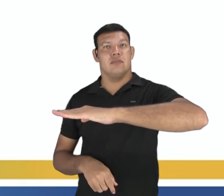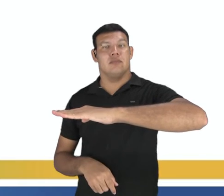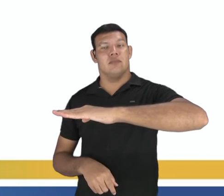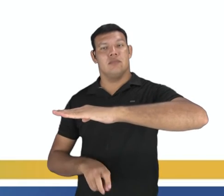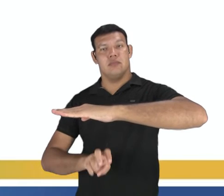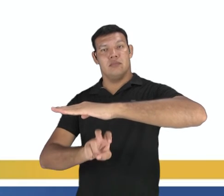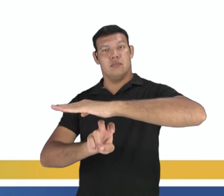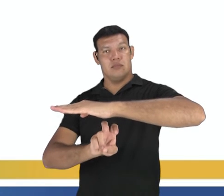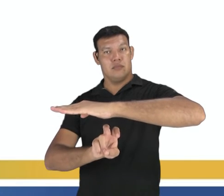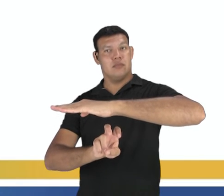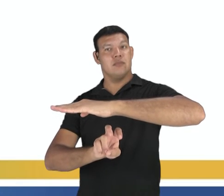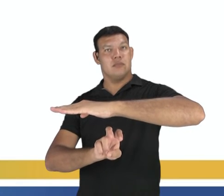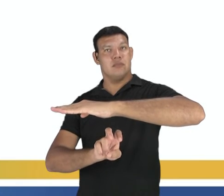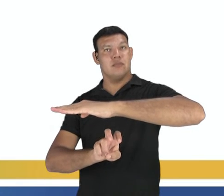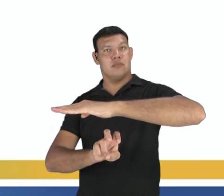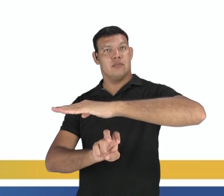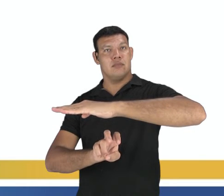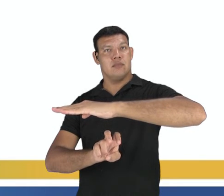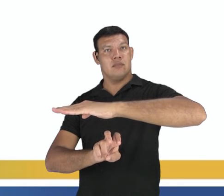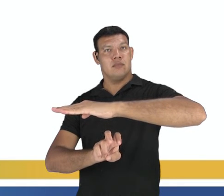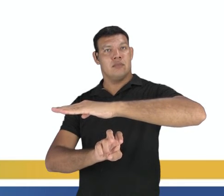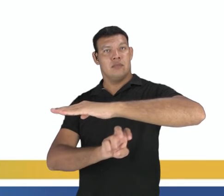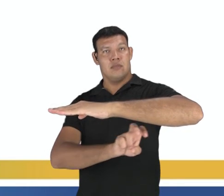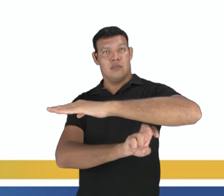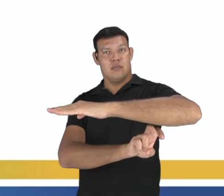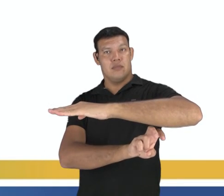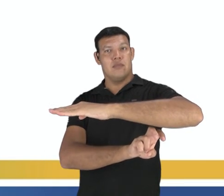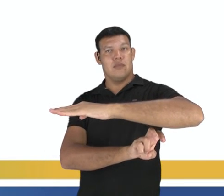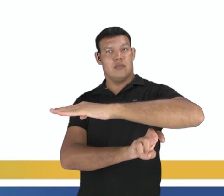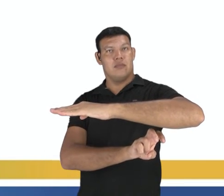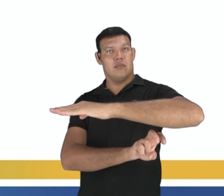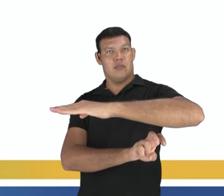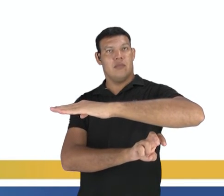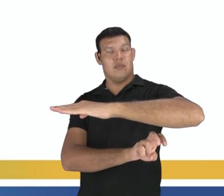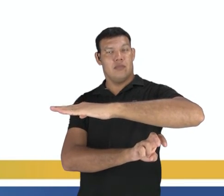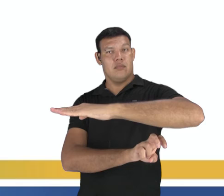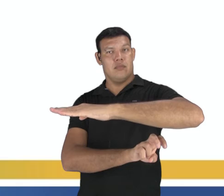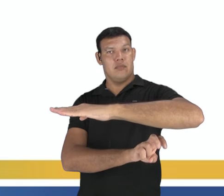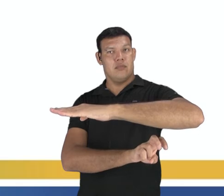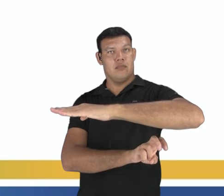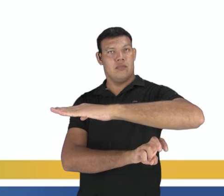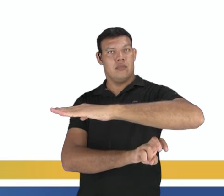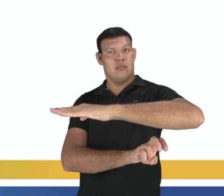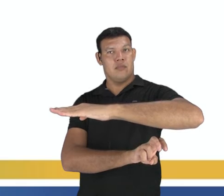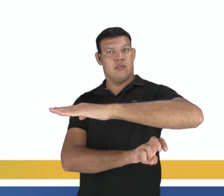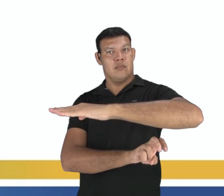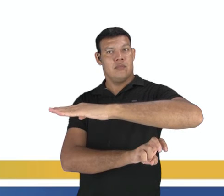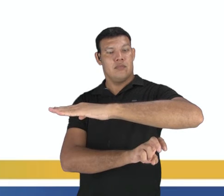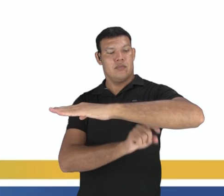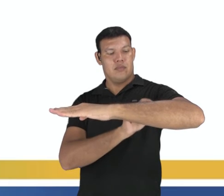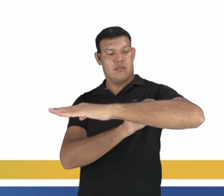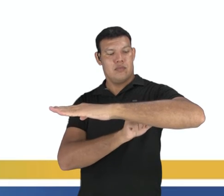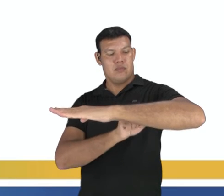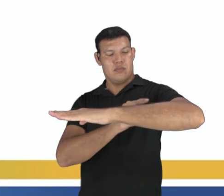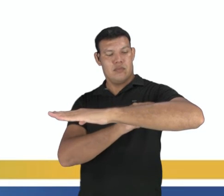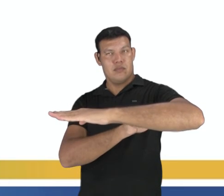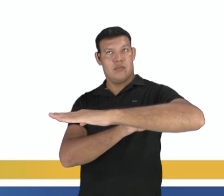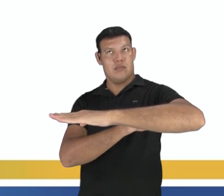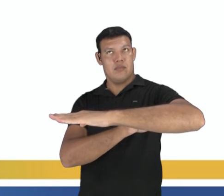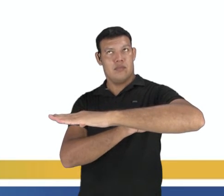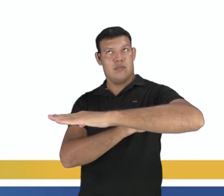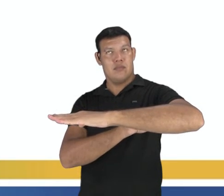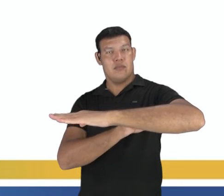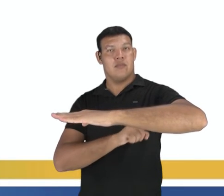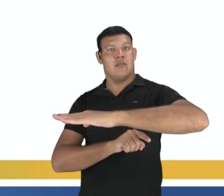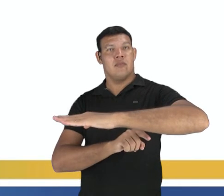pegar aqui, ó, no ponto 5, na reta, E pela condição de